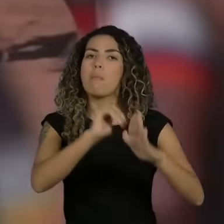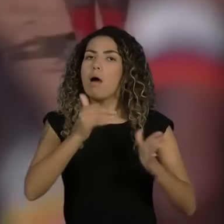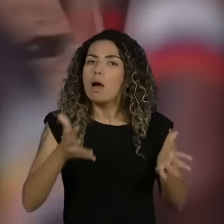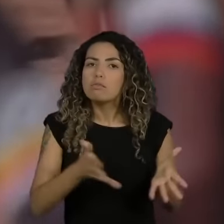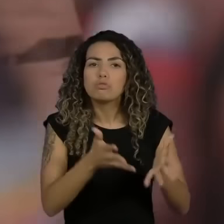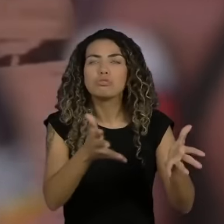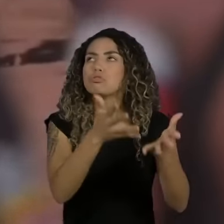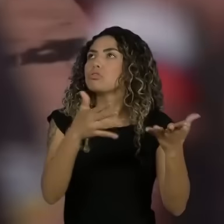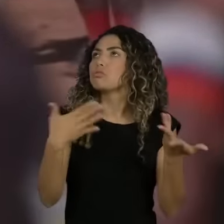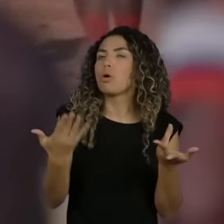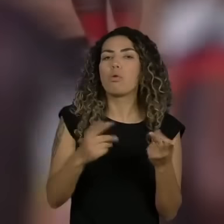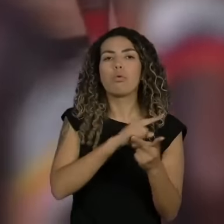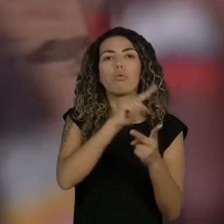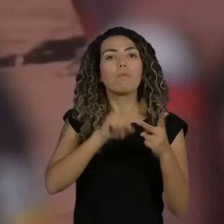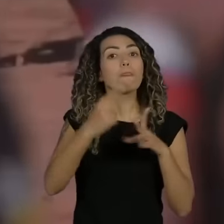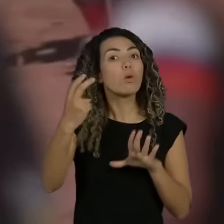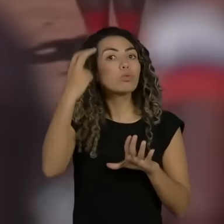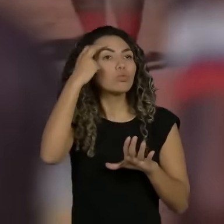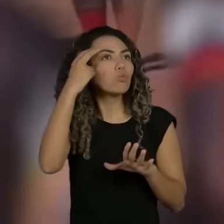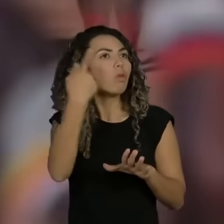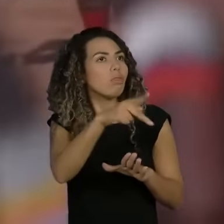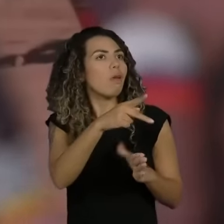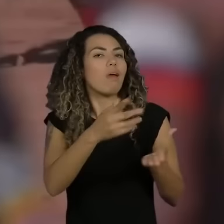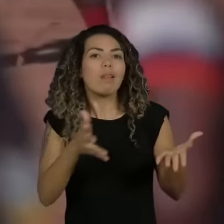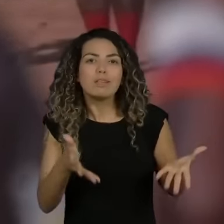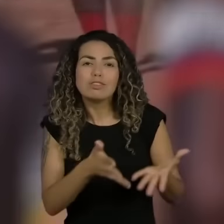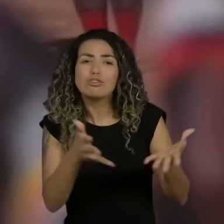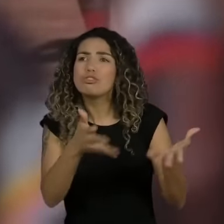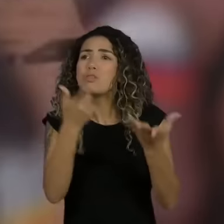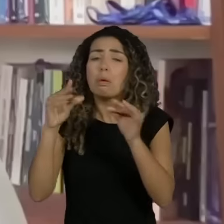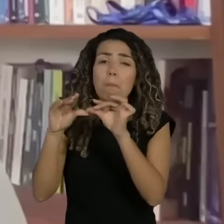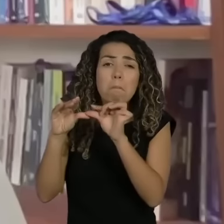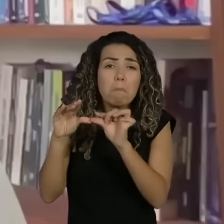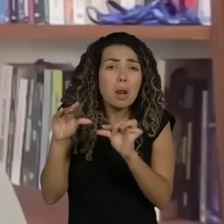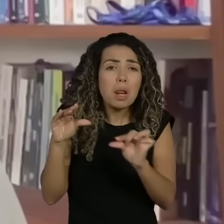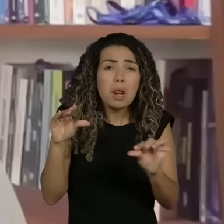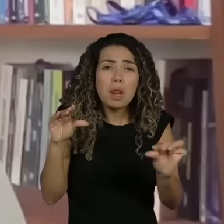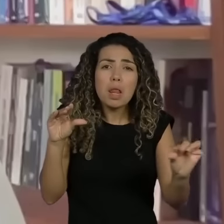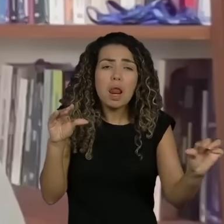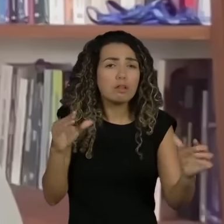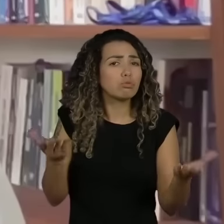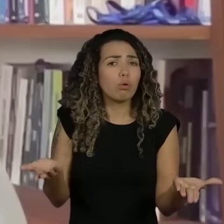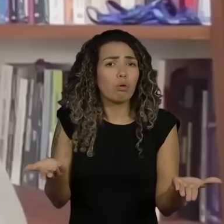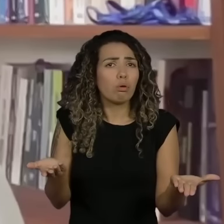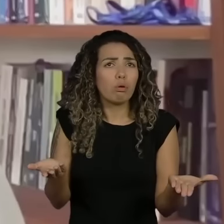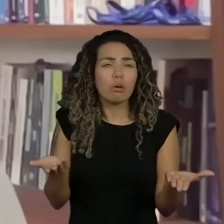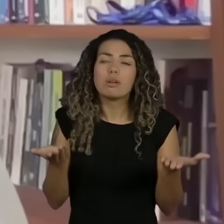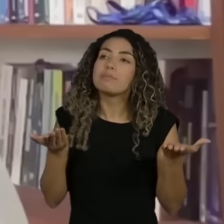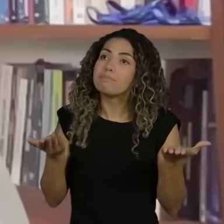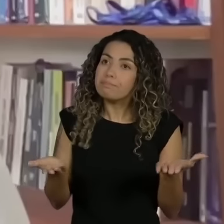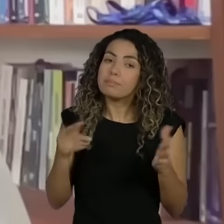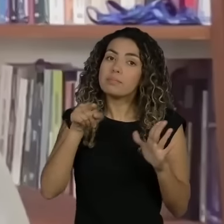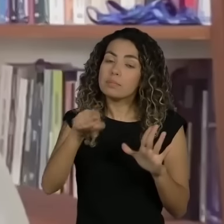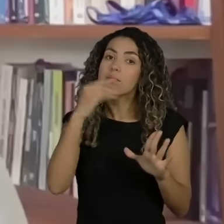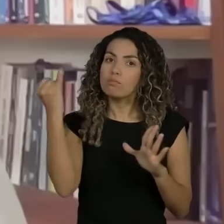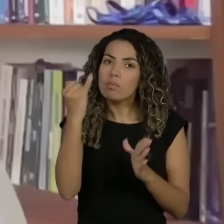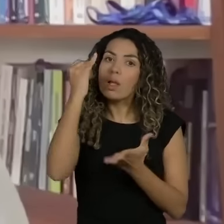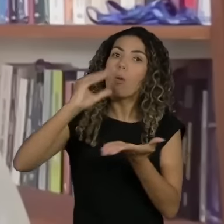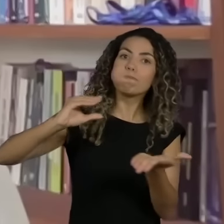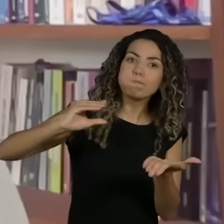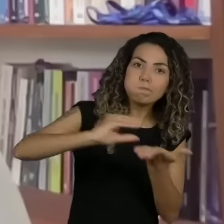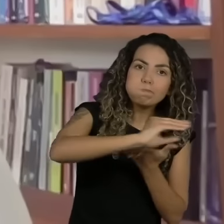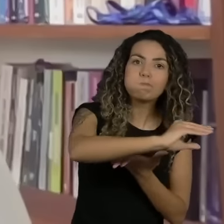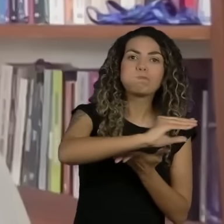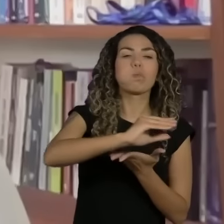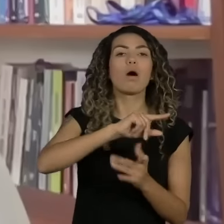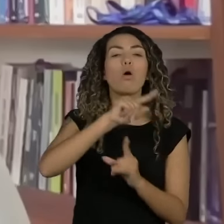de valorização da cultura dos povos, é um recurso muito pequeno. São ações que vão no escopo da mitigação, em casos